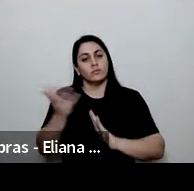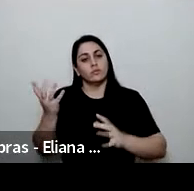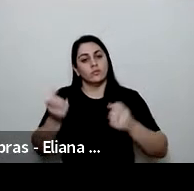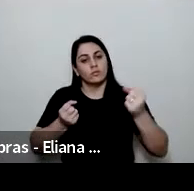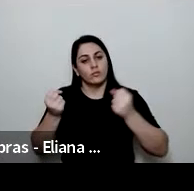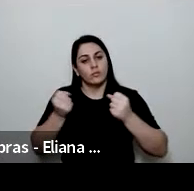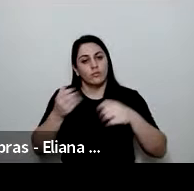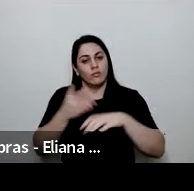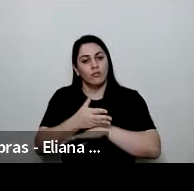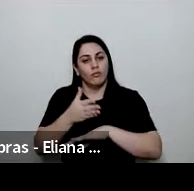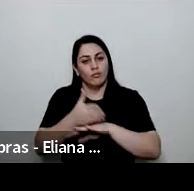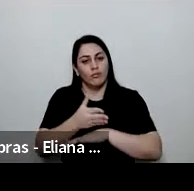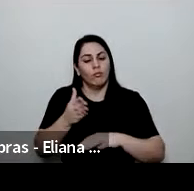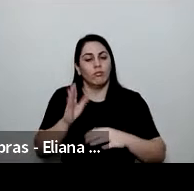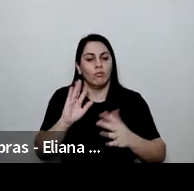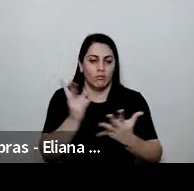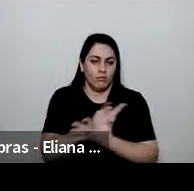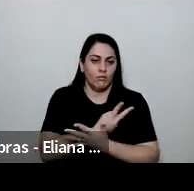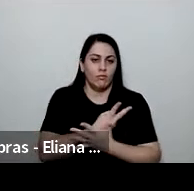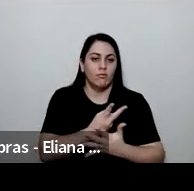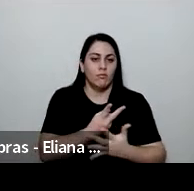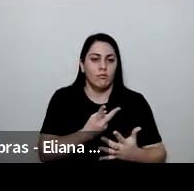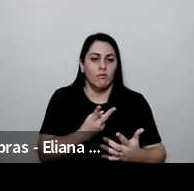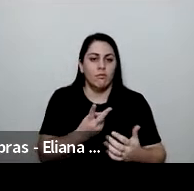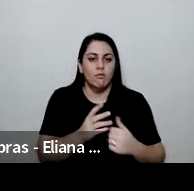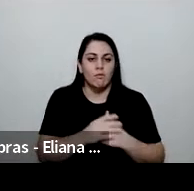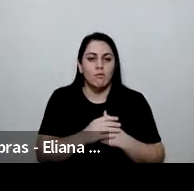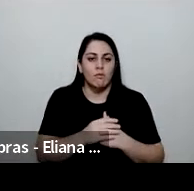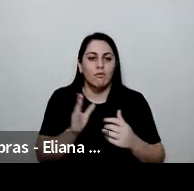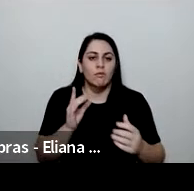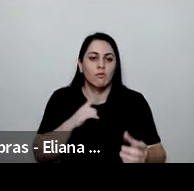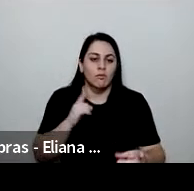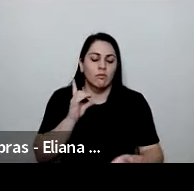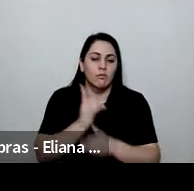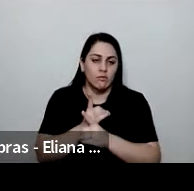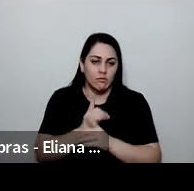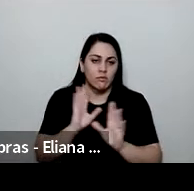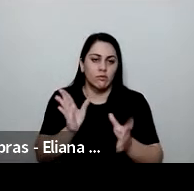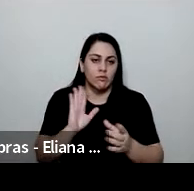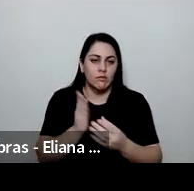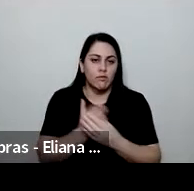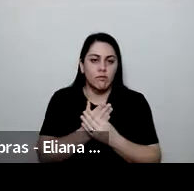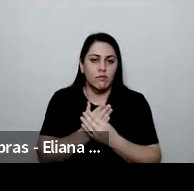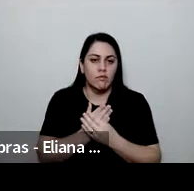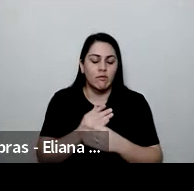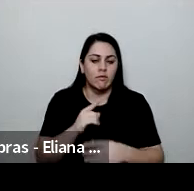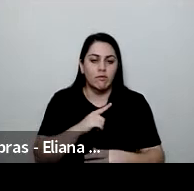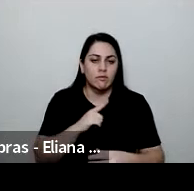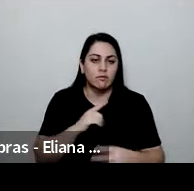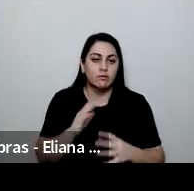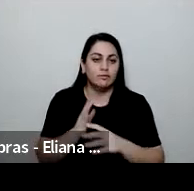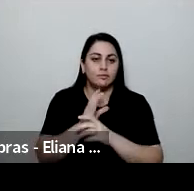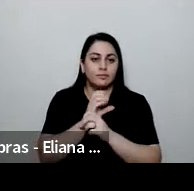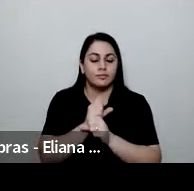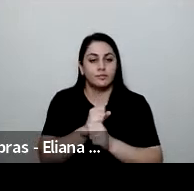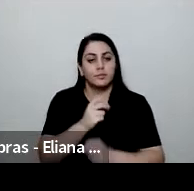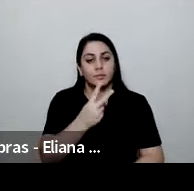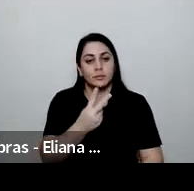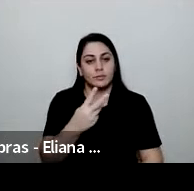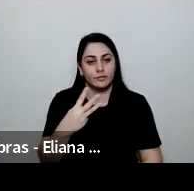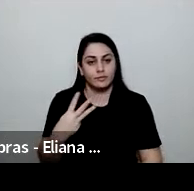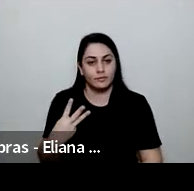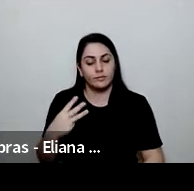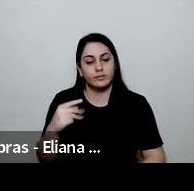participou da apontada ilicitude ao menos aqueles listados na Inicial O número é e total de 23